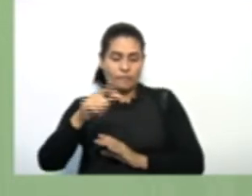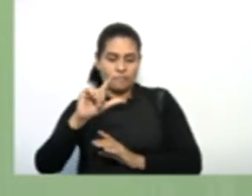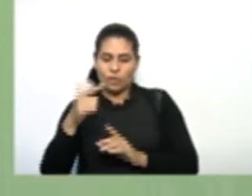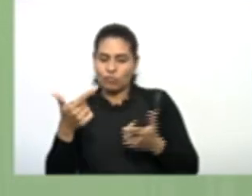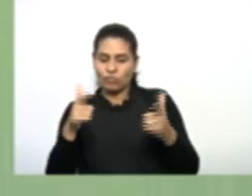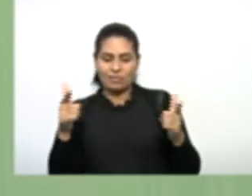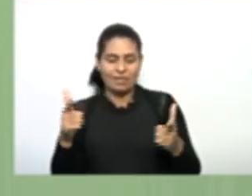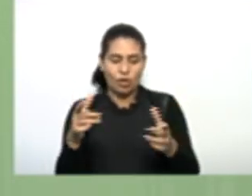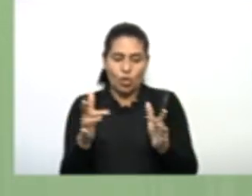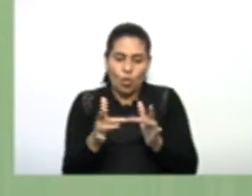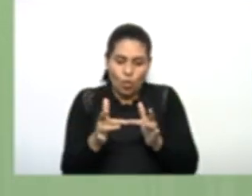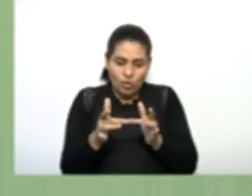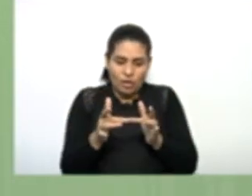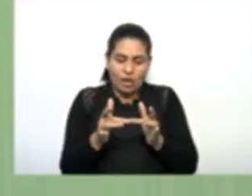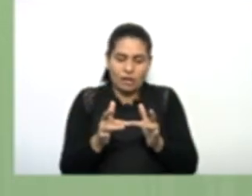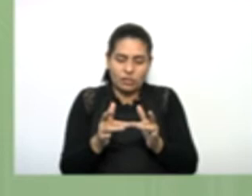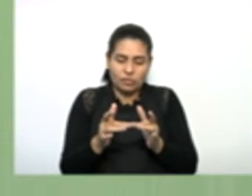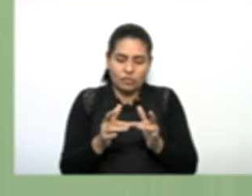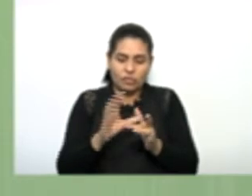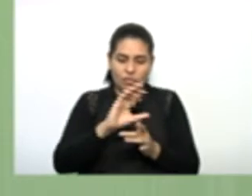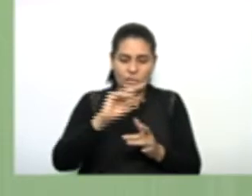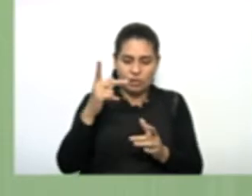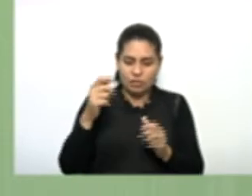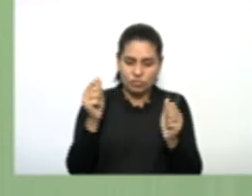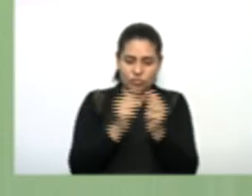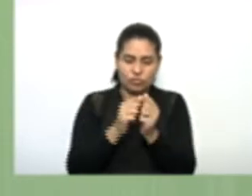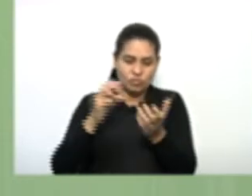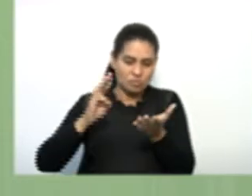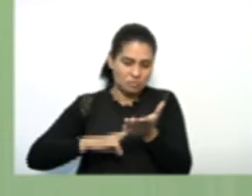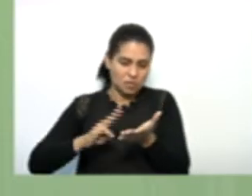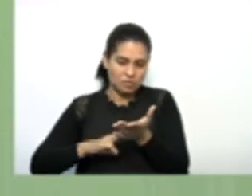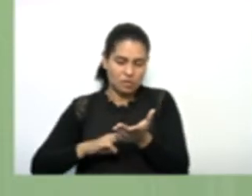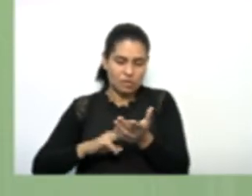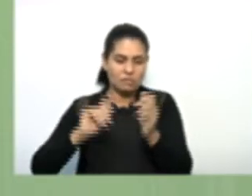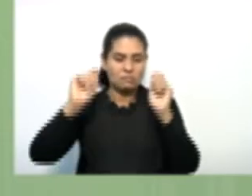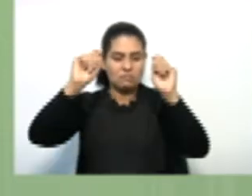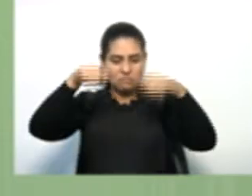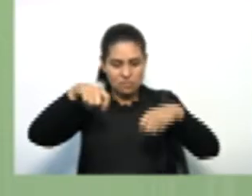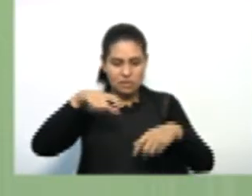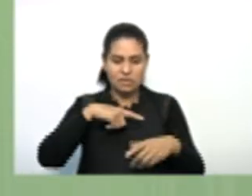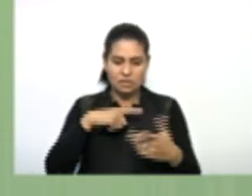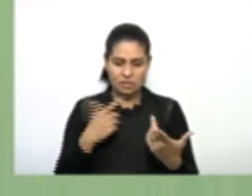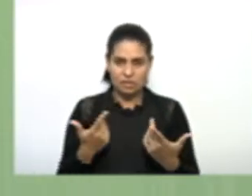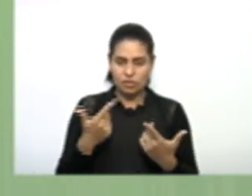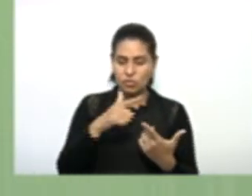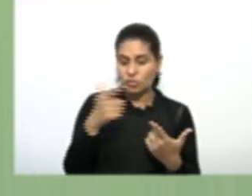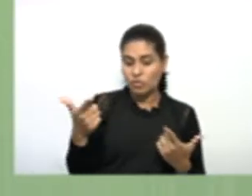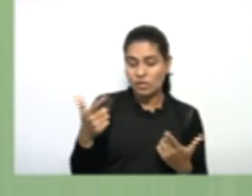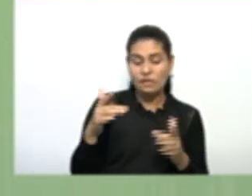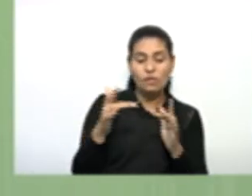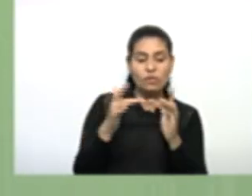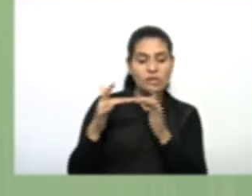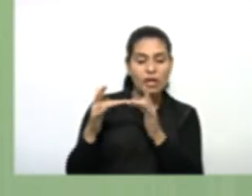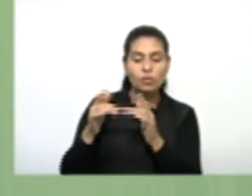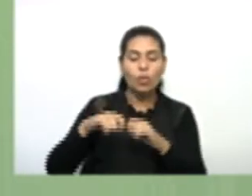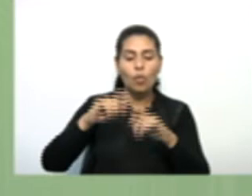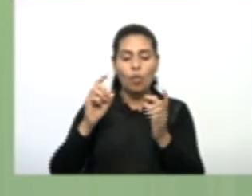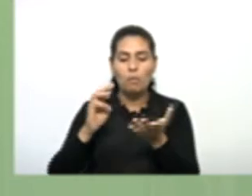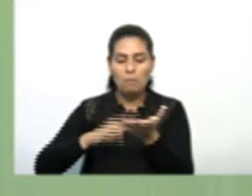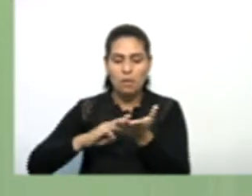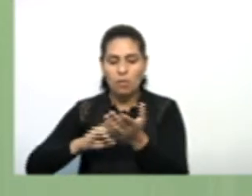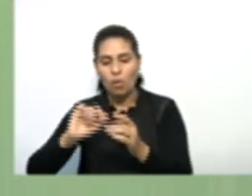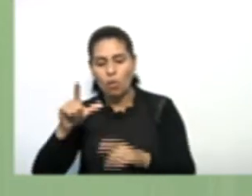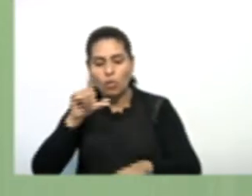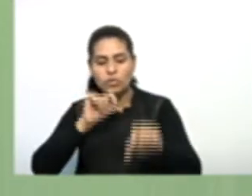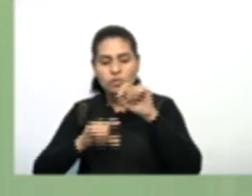vínculo empregatício entre a cooperativa e seus associados. Ele vai acrescentar que não existe vínculo empregatício entre os associados e o